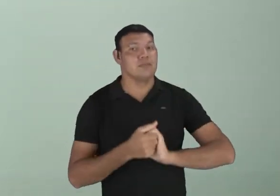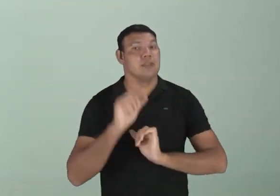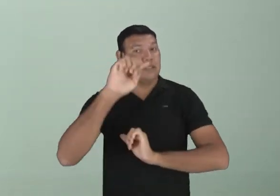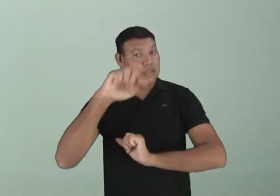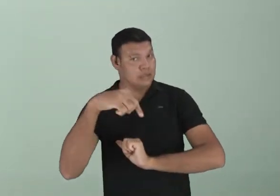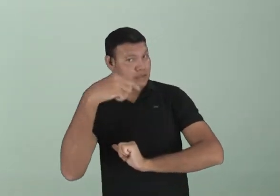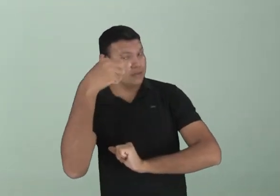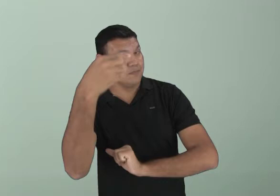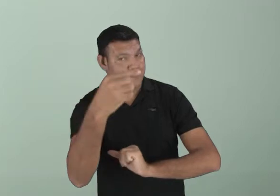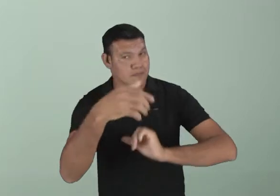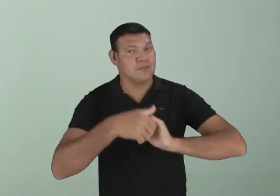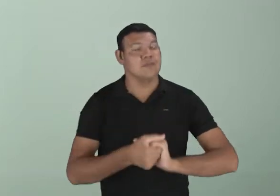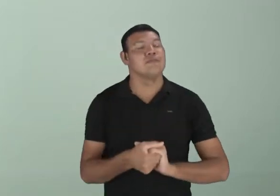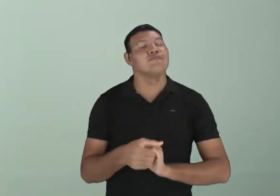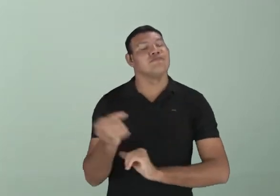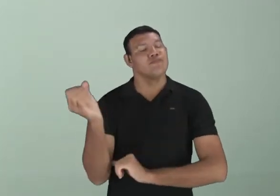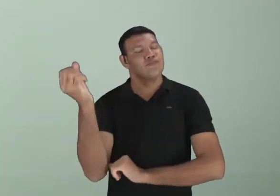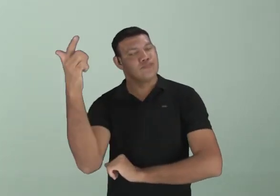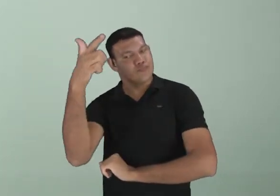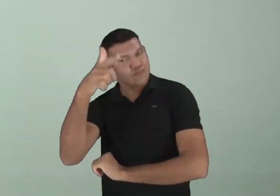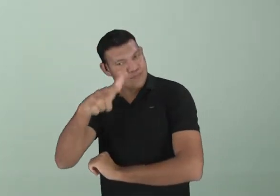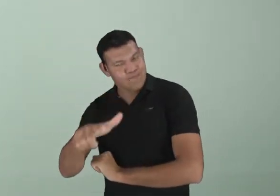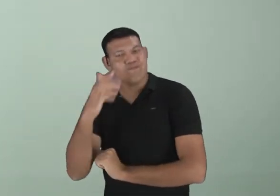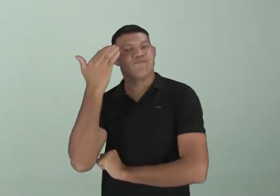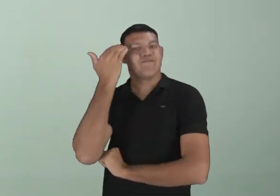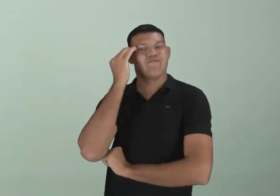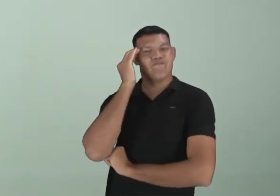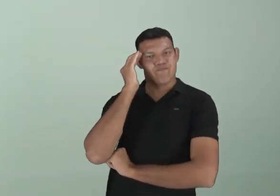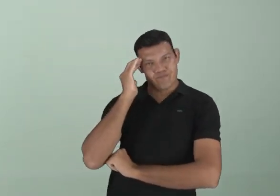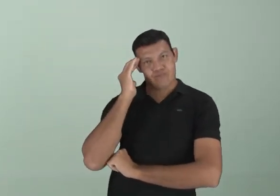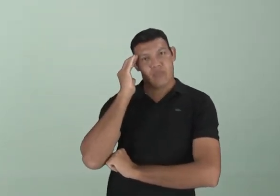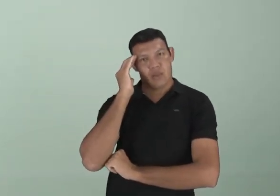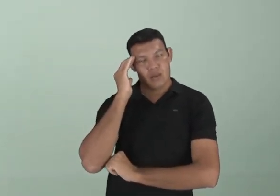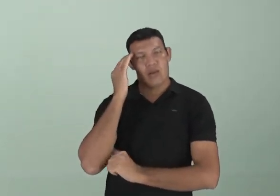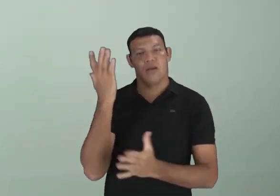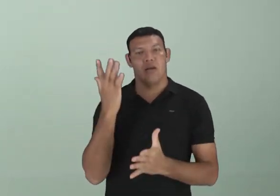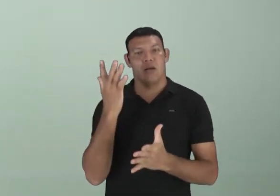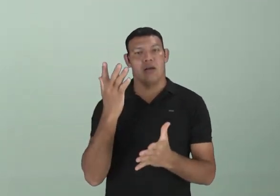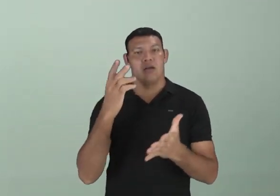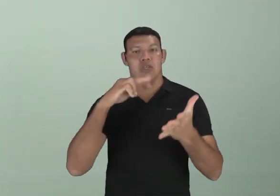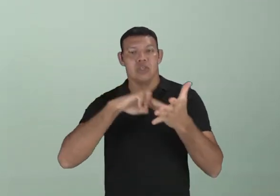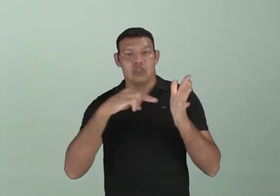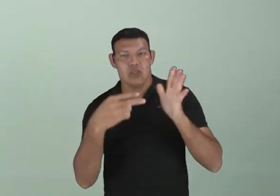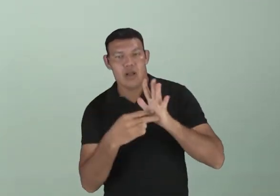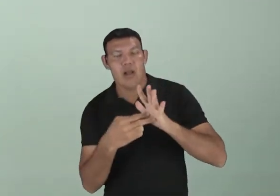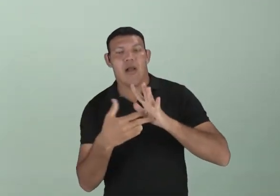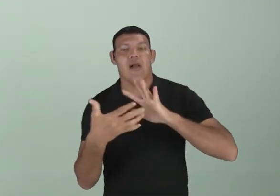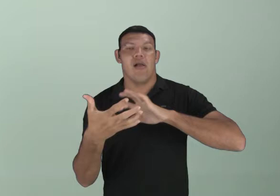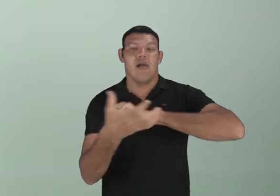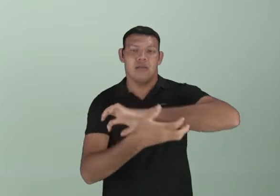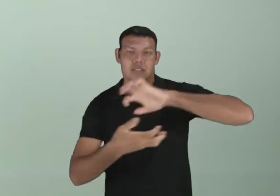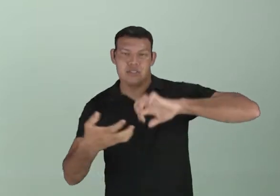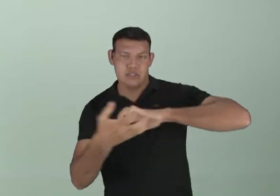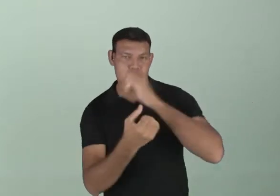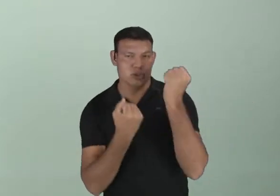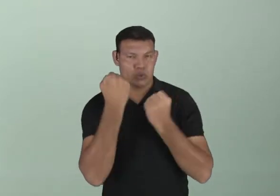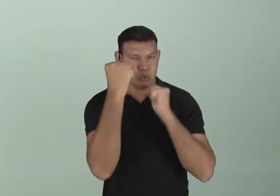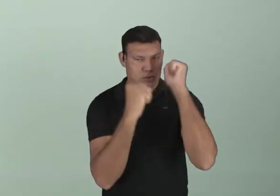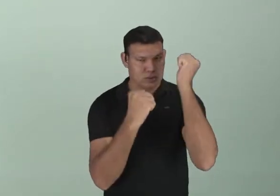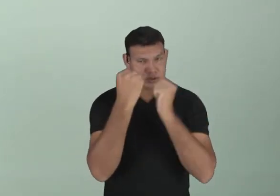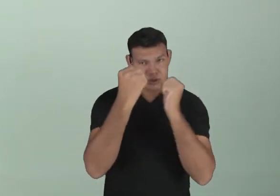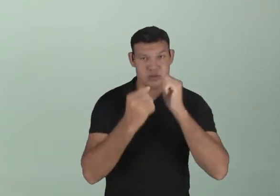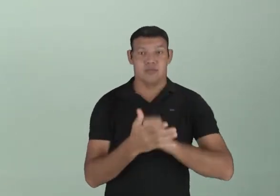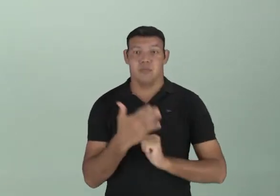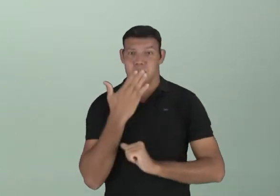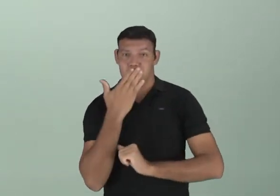para podermos novamente compreender o que foi a Revolução Industrial. Eu peço que, de forma